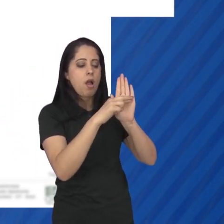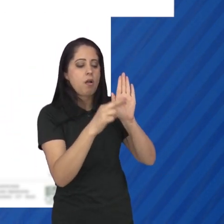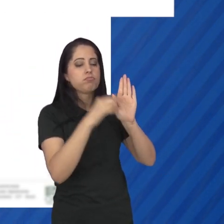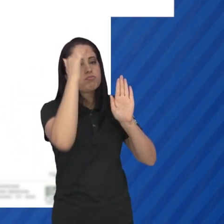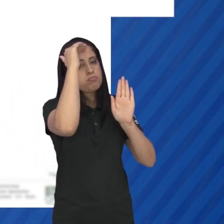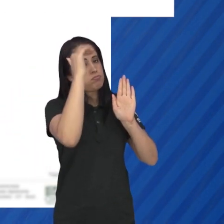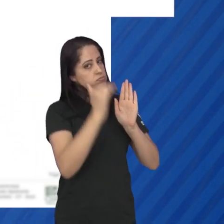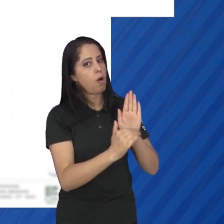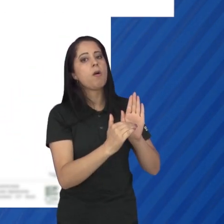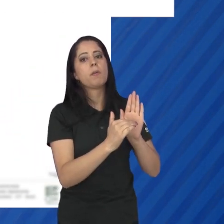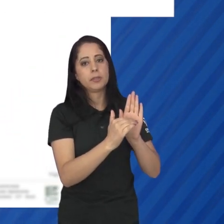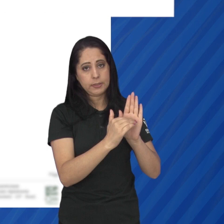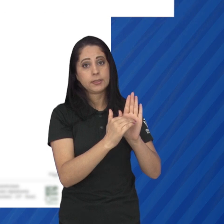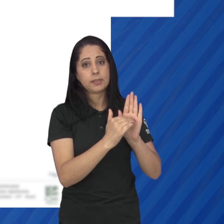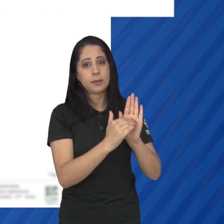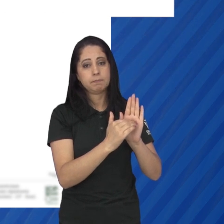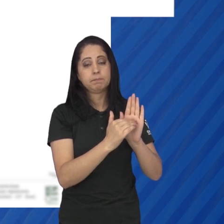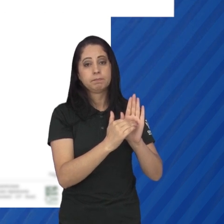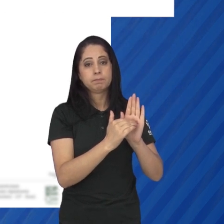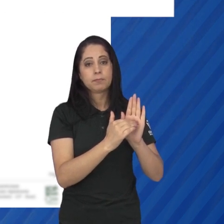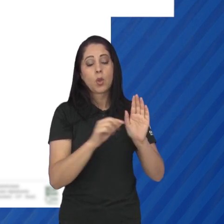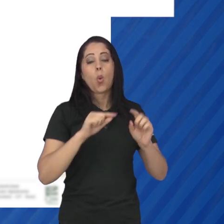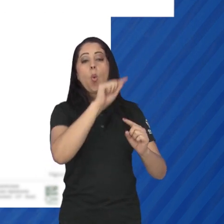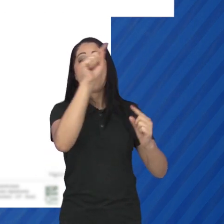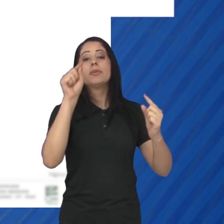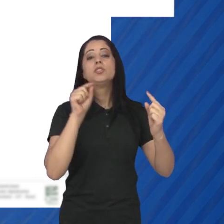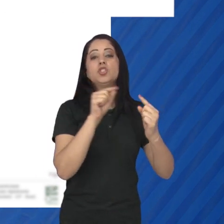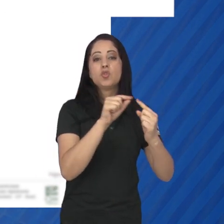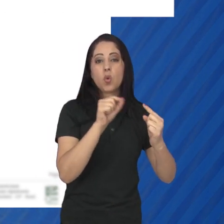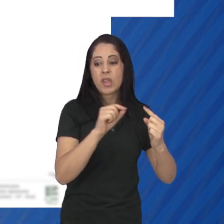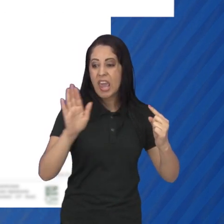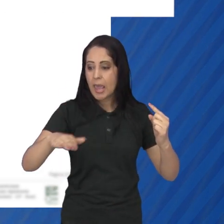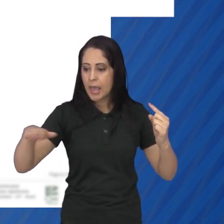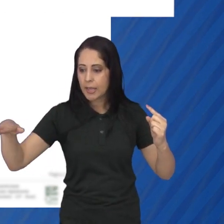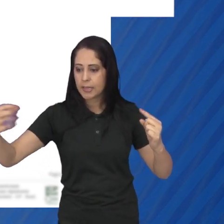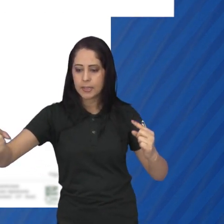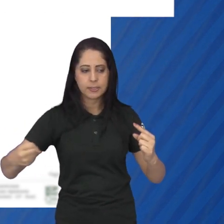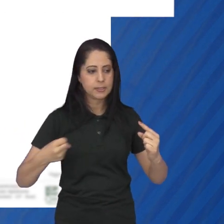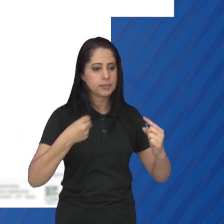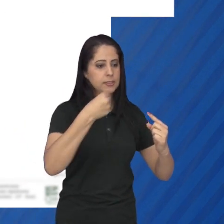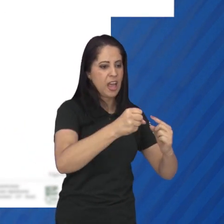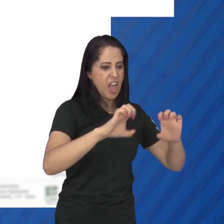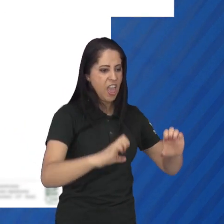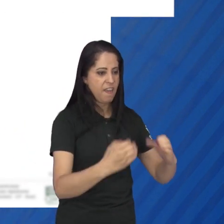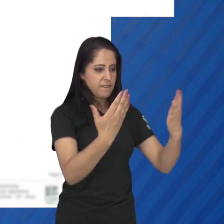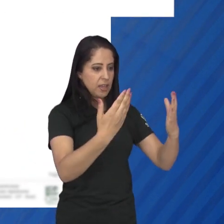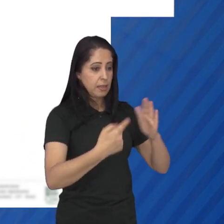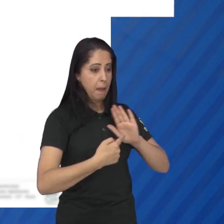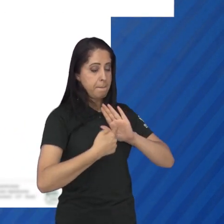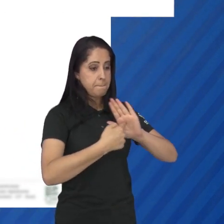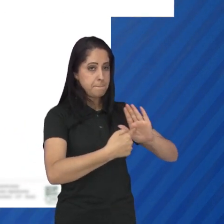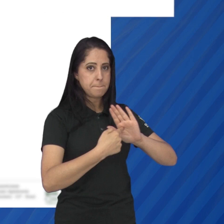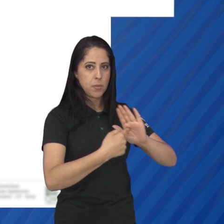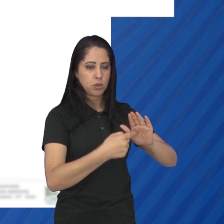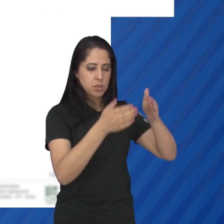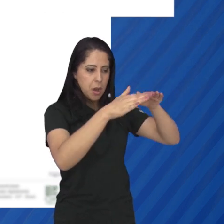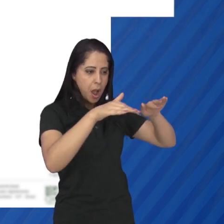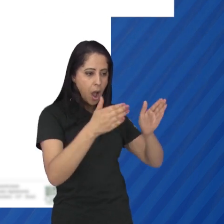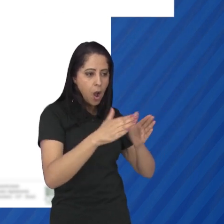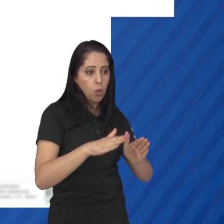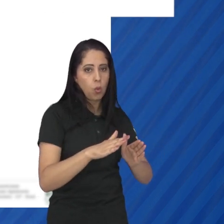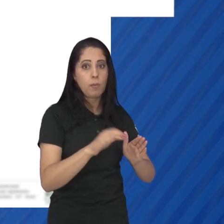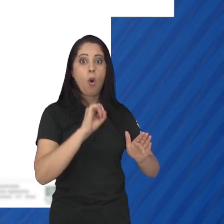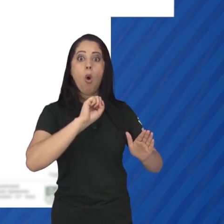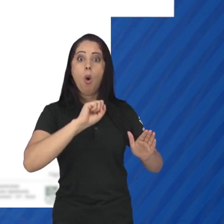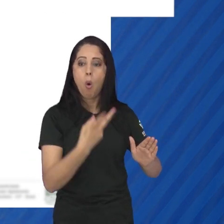jurídicas devem respeitar as normas legais que proíbem divulgação ou acesso de crianças e adolescentes a